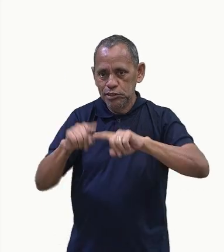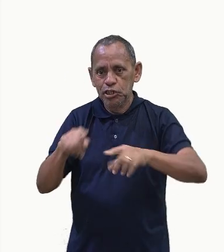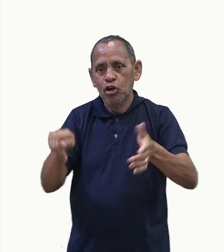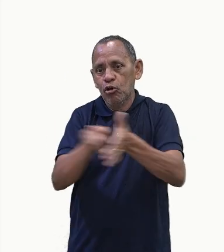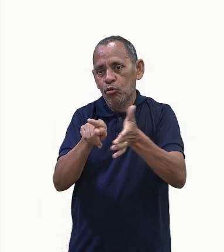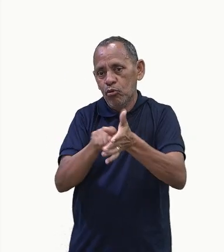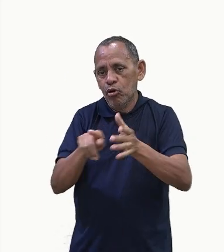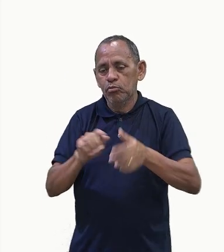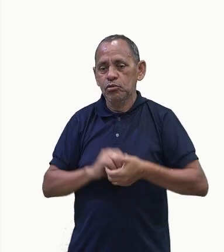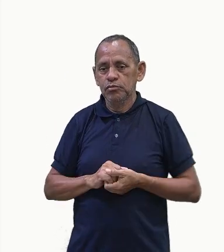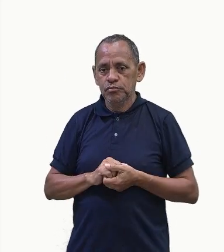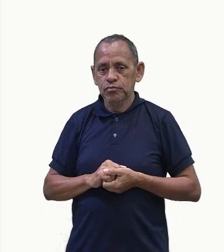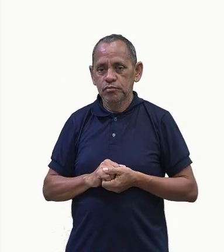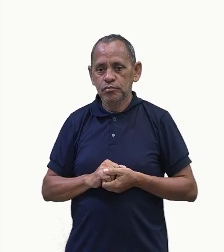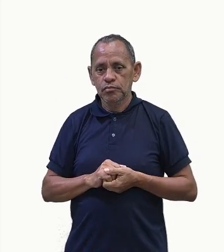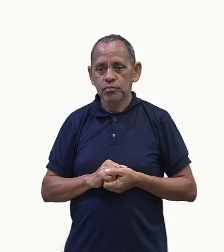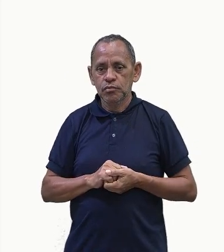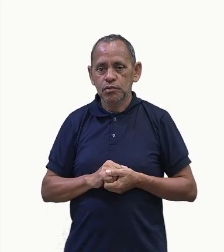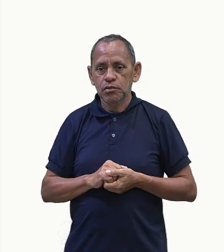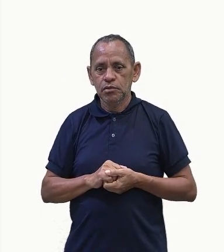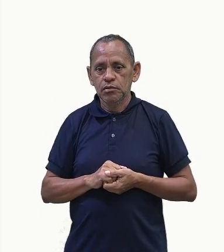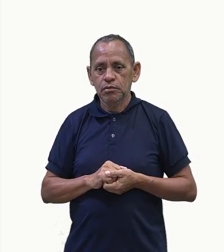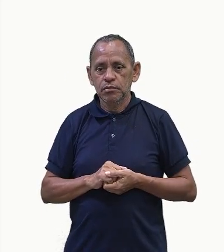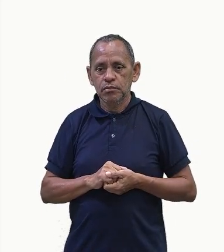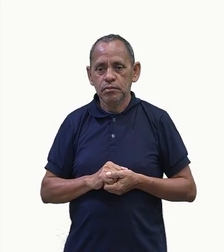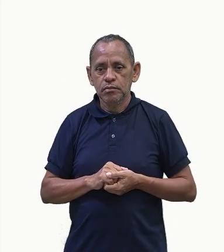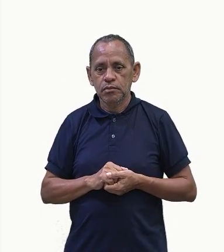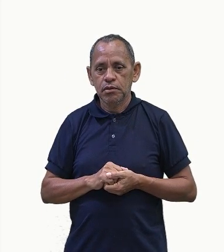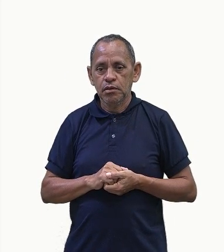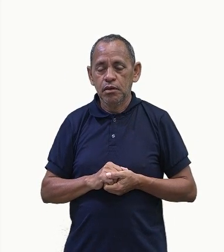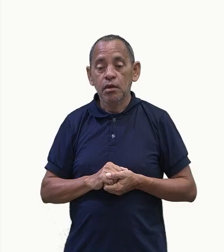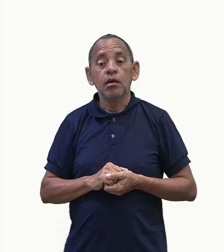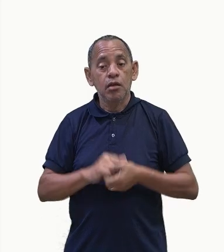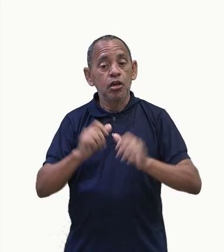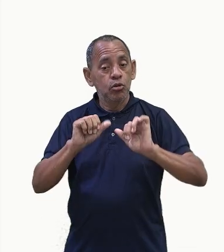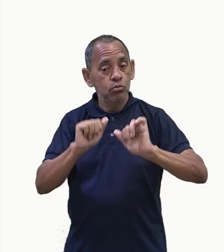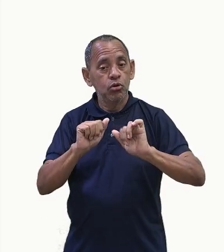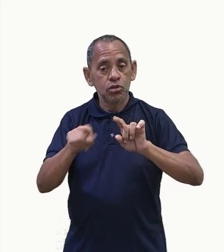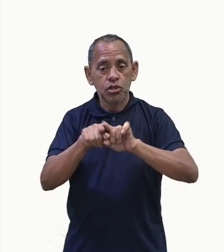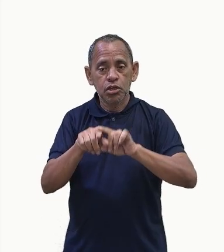caso, que é uma ferramenta de edição gênica, onde a gente pode